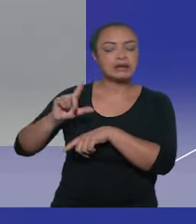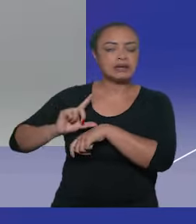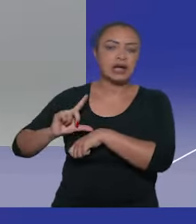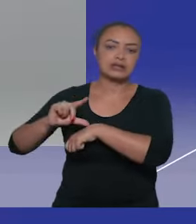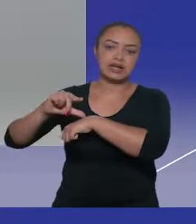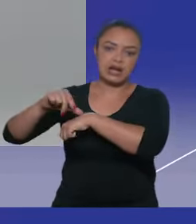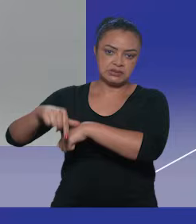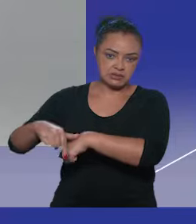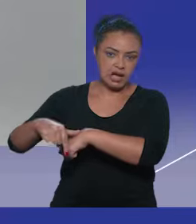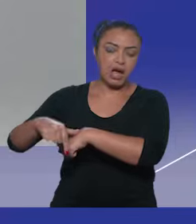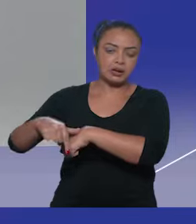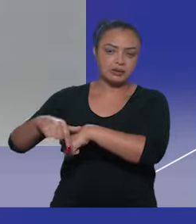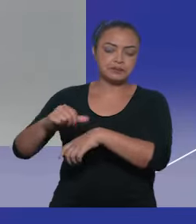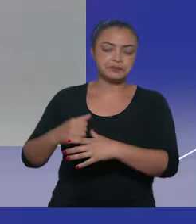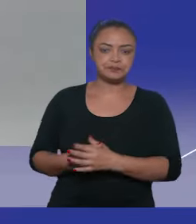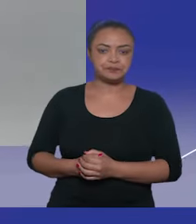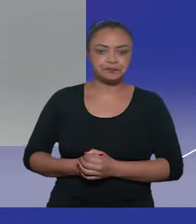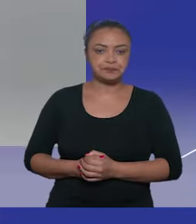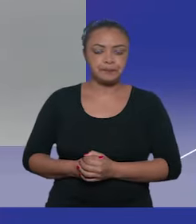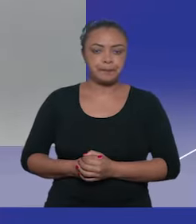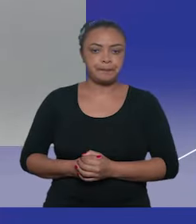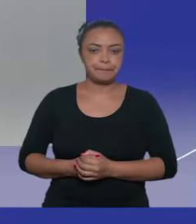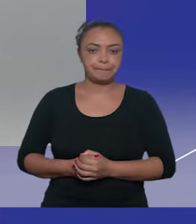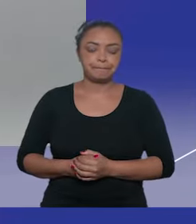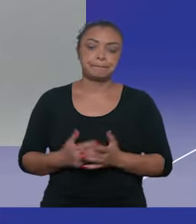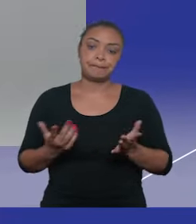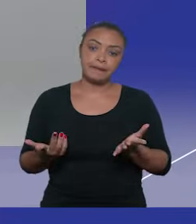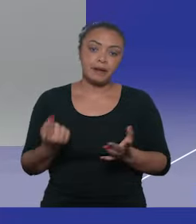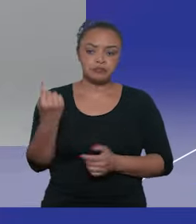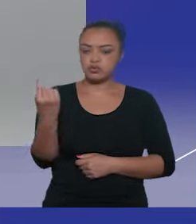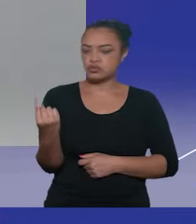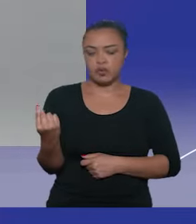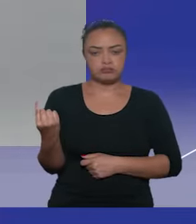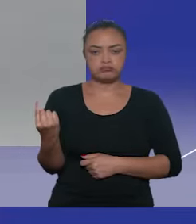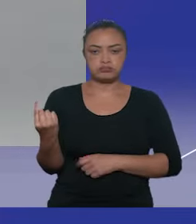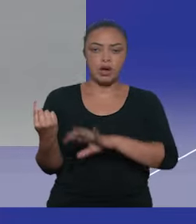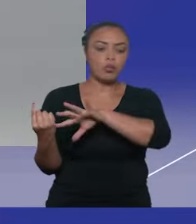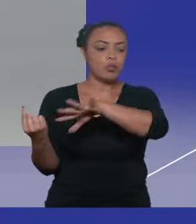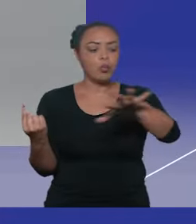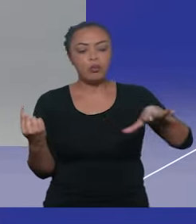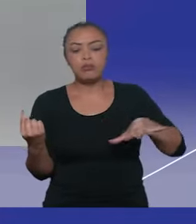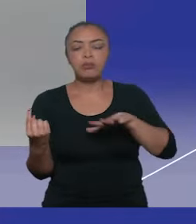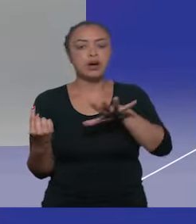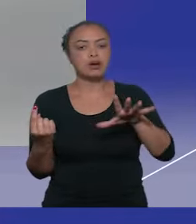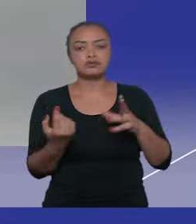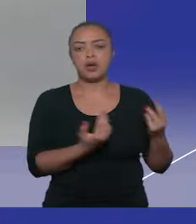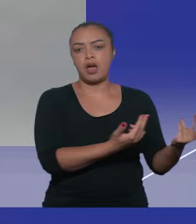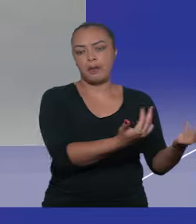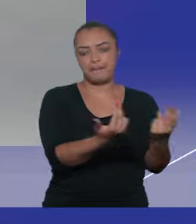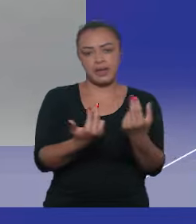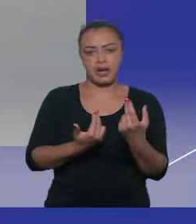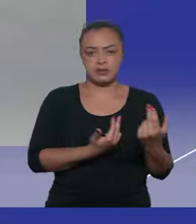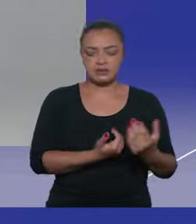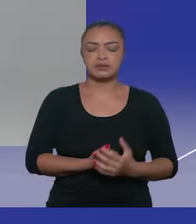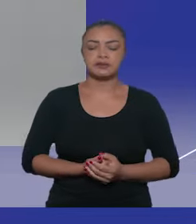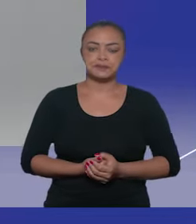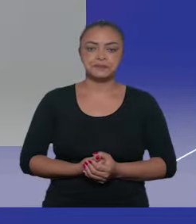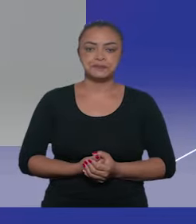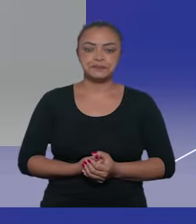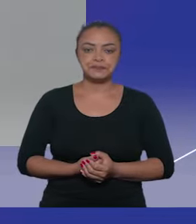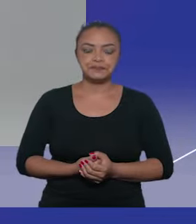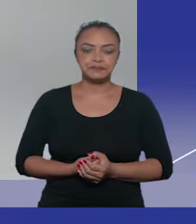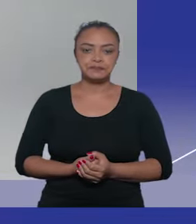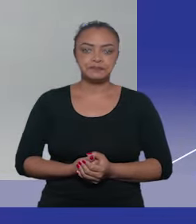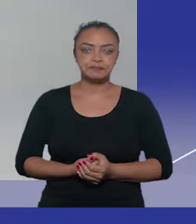um pouco atrasada nesse ciclo, deve ter um crescimento um pouco mais baixo. Mas é a exceção, o resto do mundo está andando de forma muito